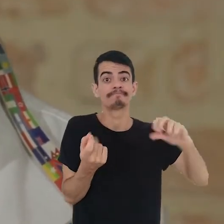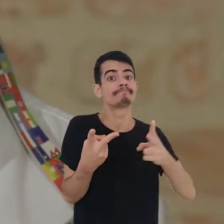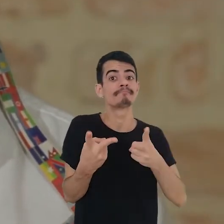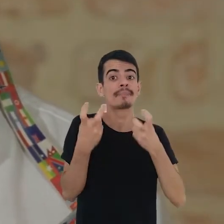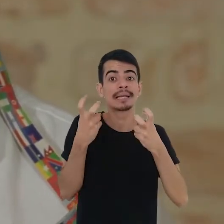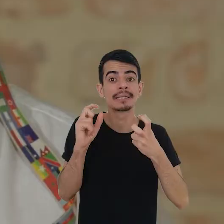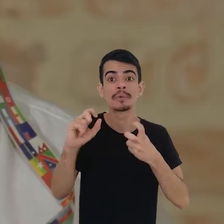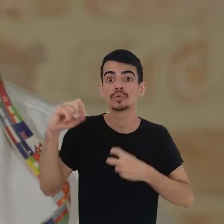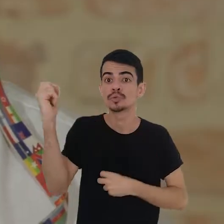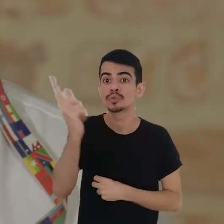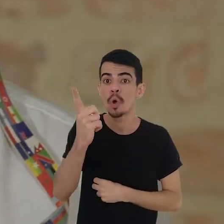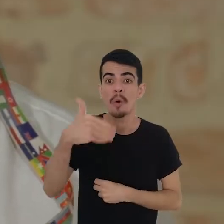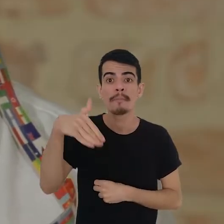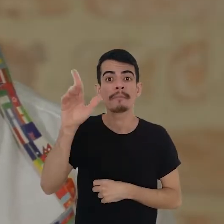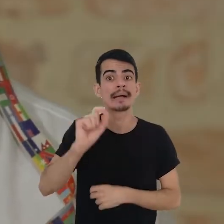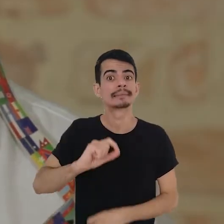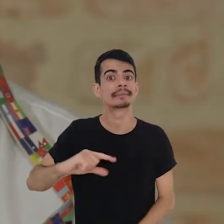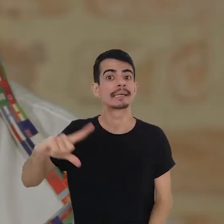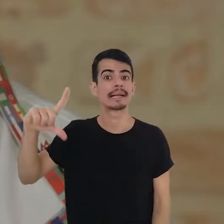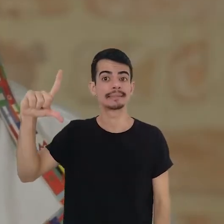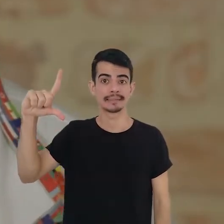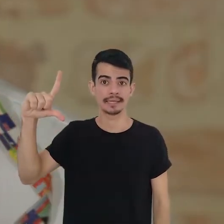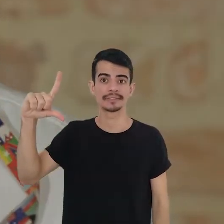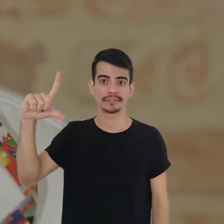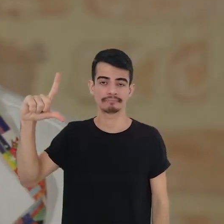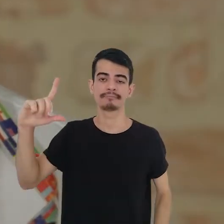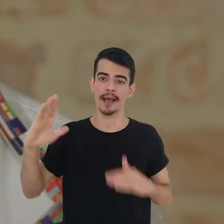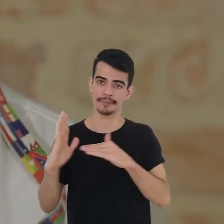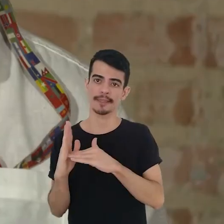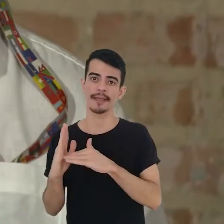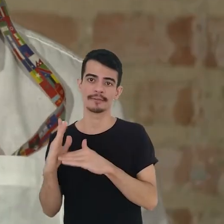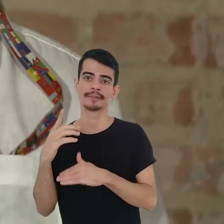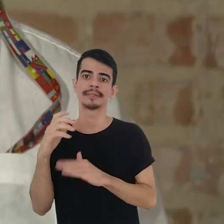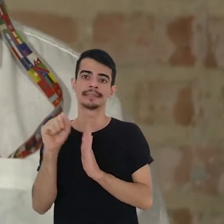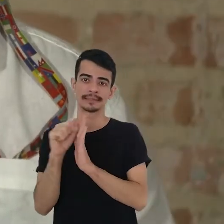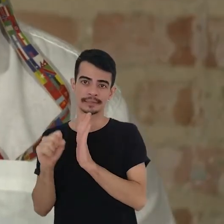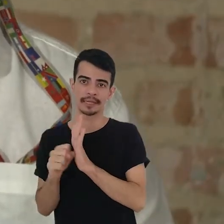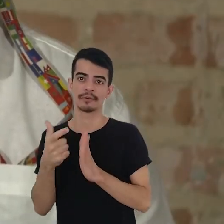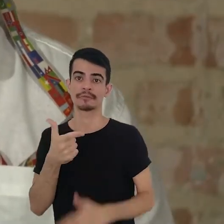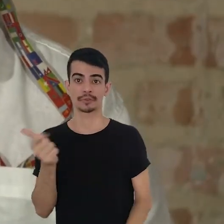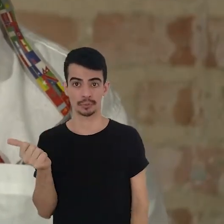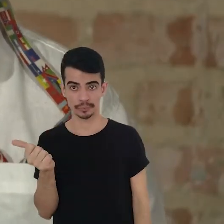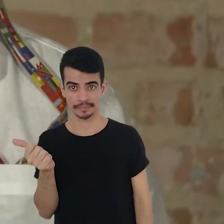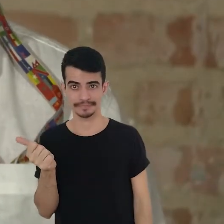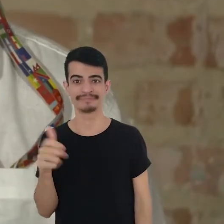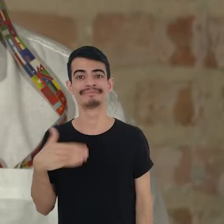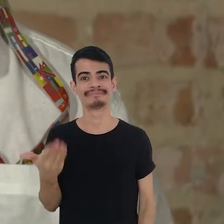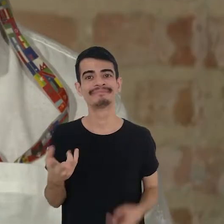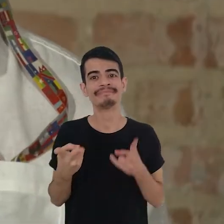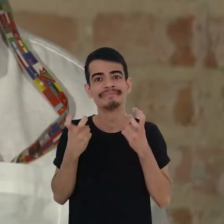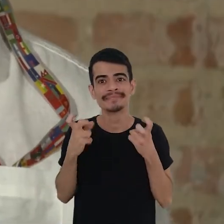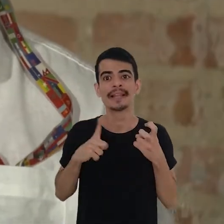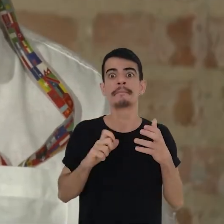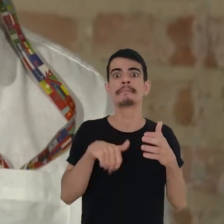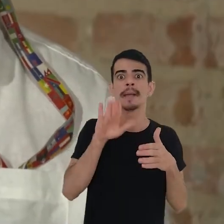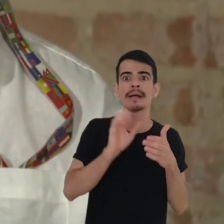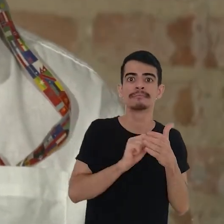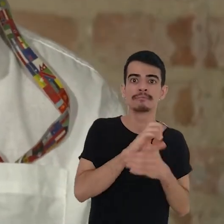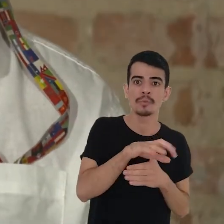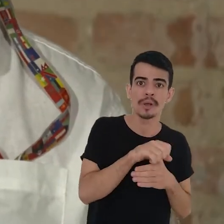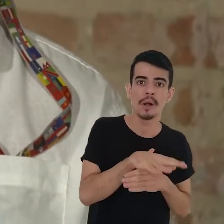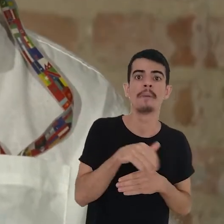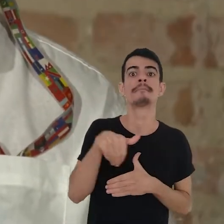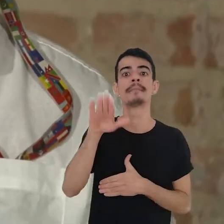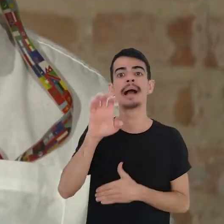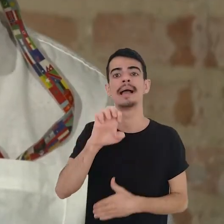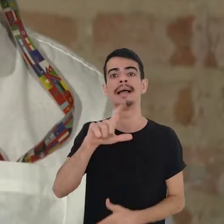observar que ela está num processo crescente em direção ao século XXI. Então, nós temos vulcanismo mais ativo, El Niño